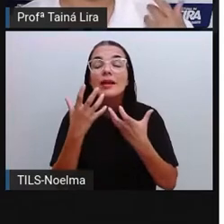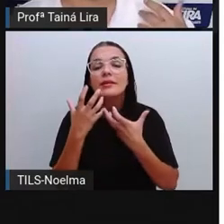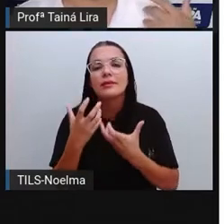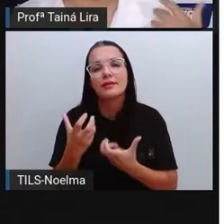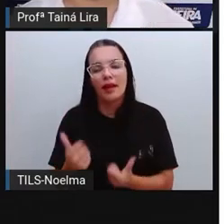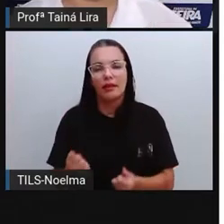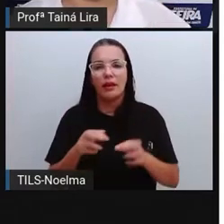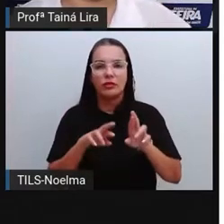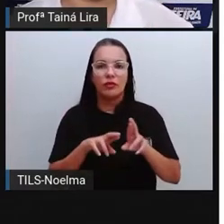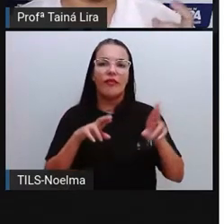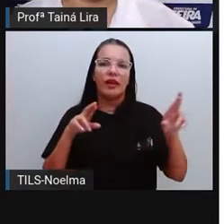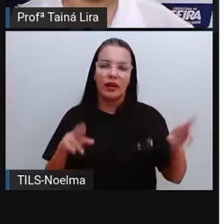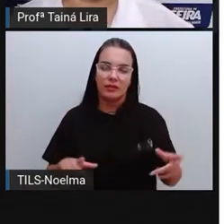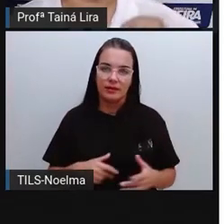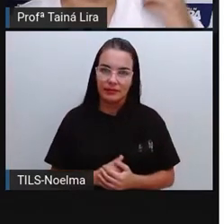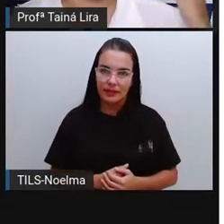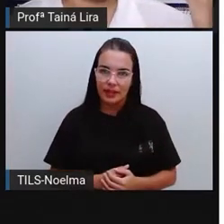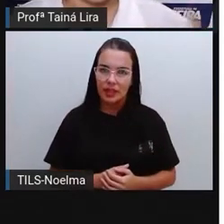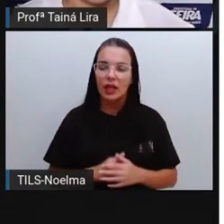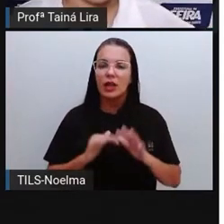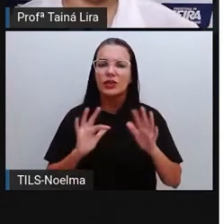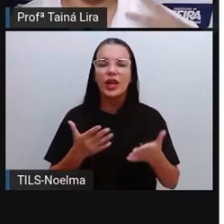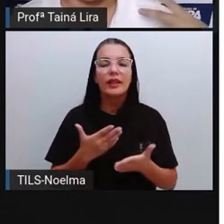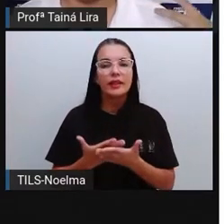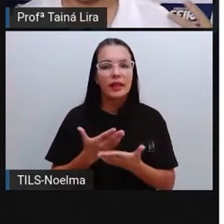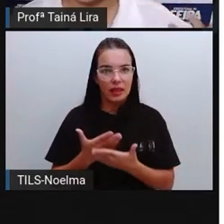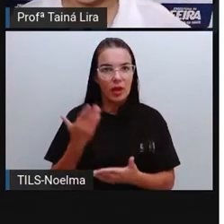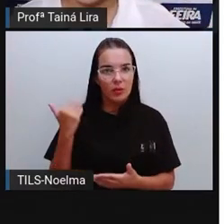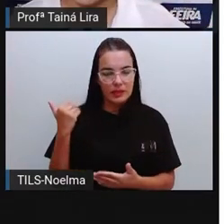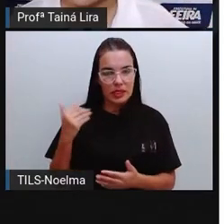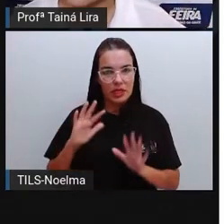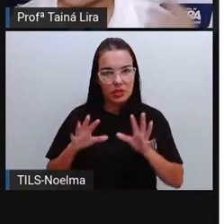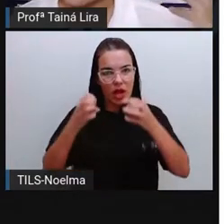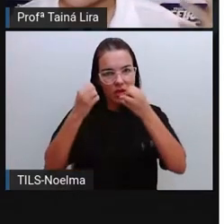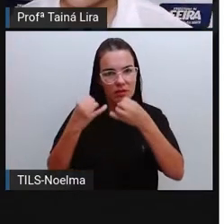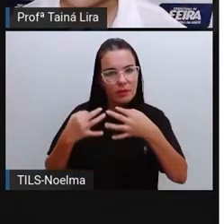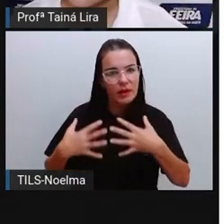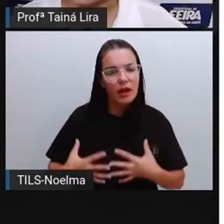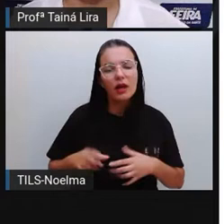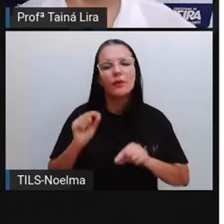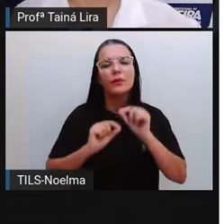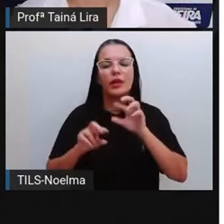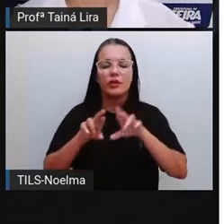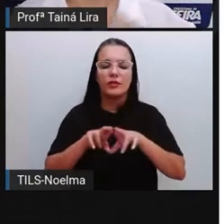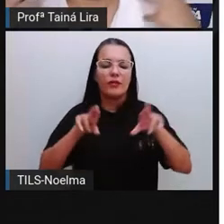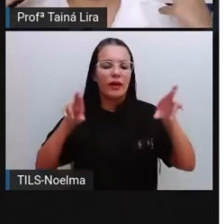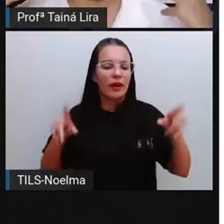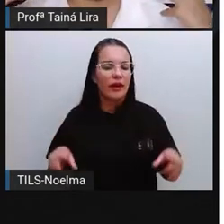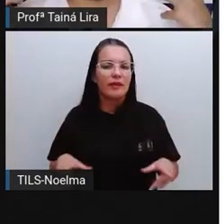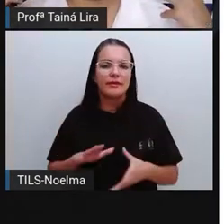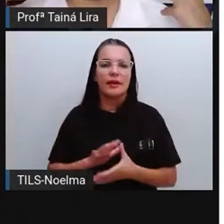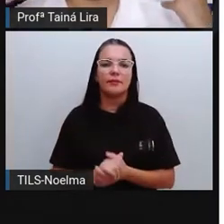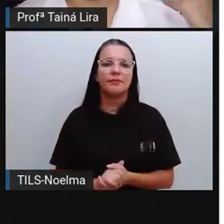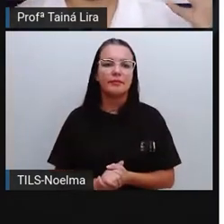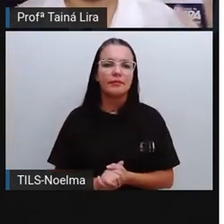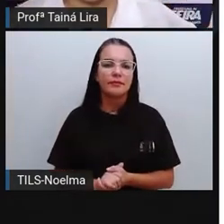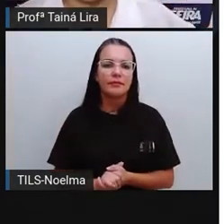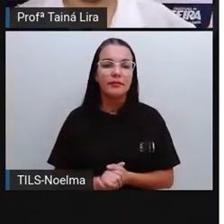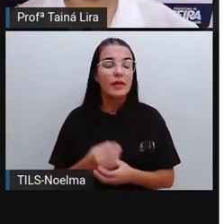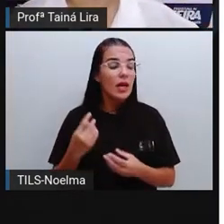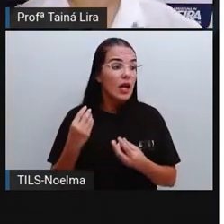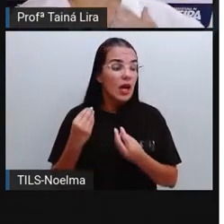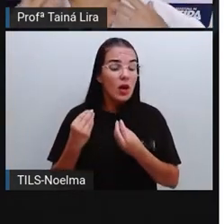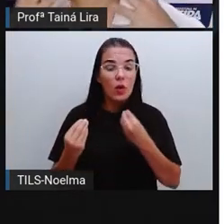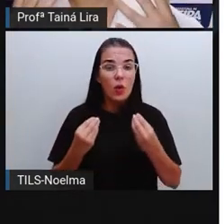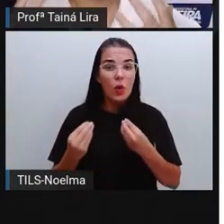Nós já tivemos, né, algumas aulas onde nós falamos sobre as diferenças, sobre conviver